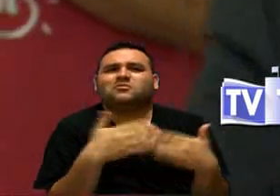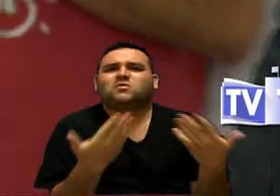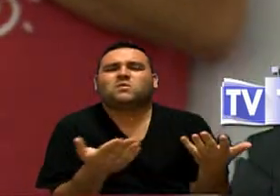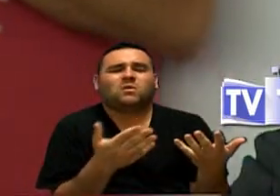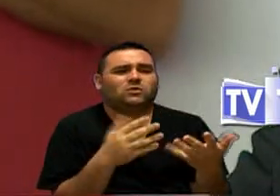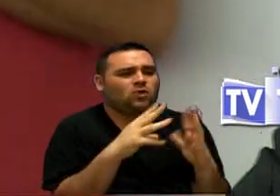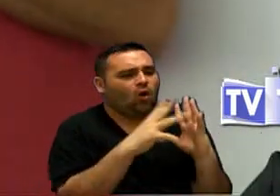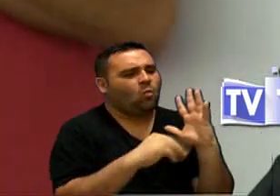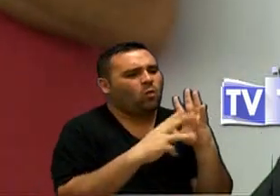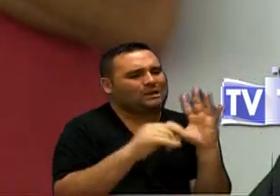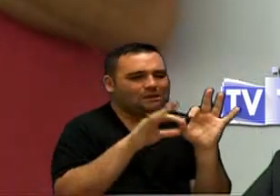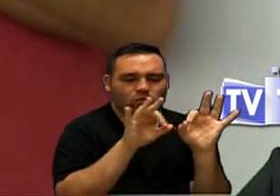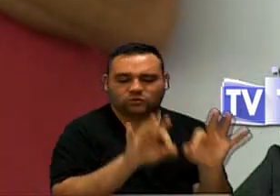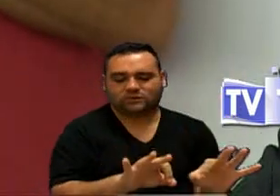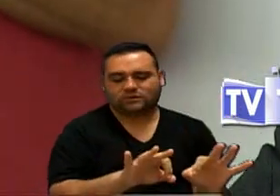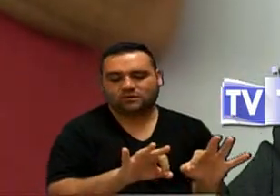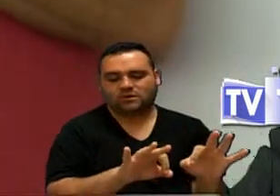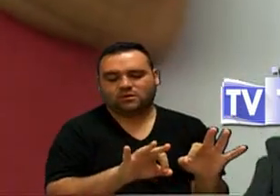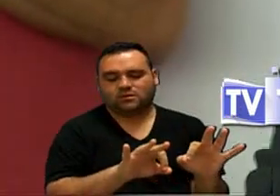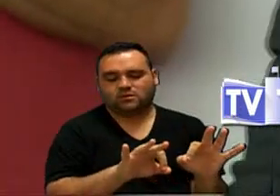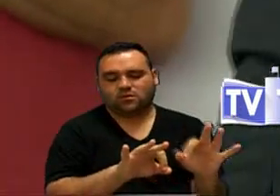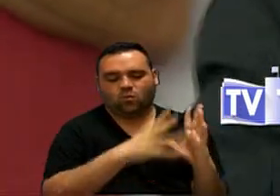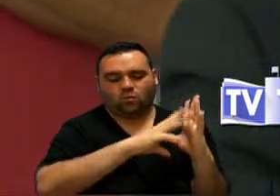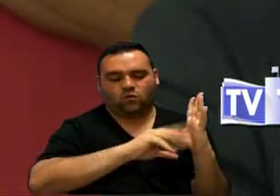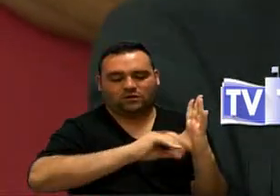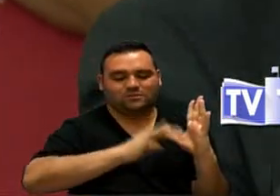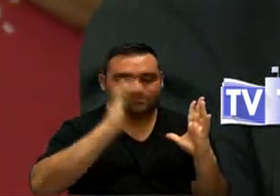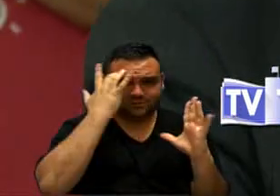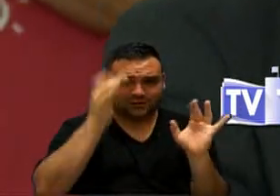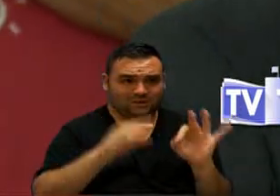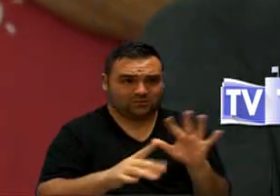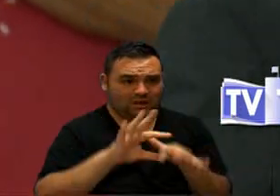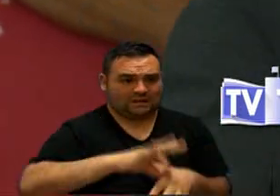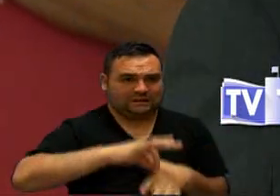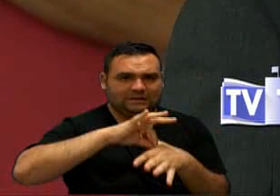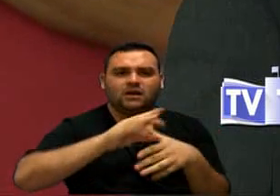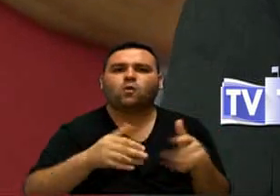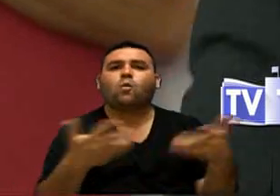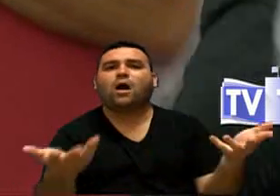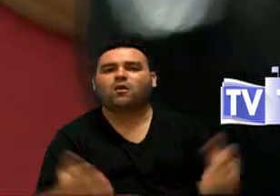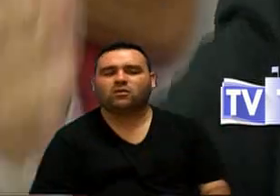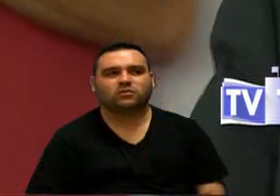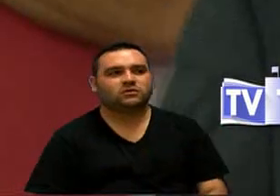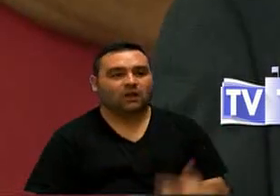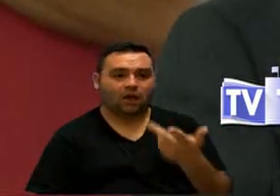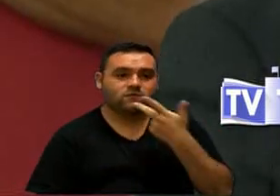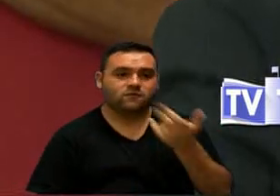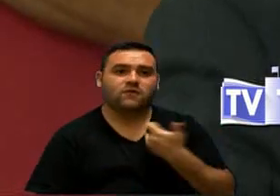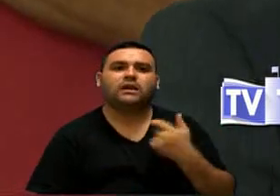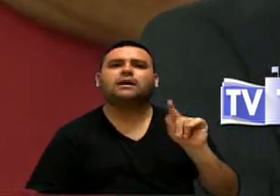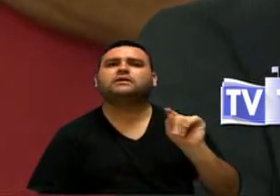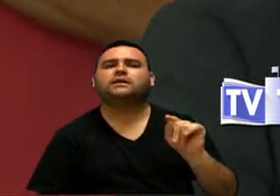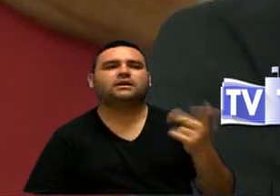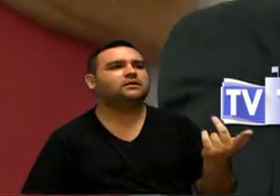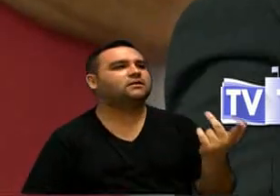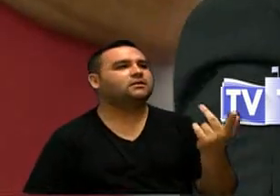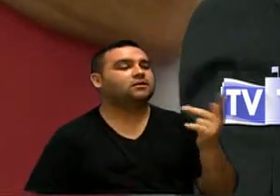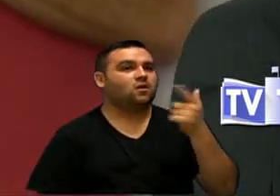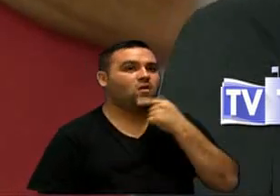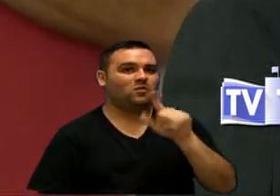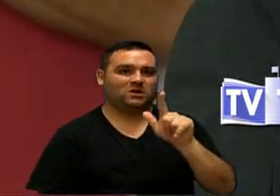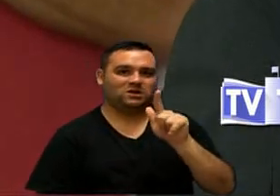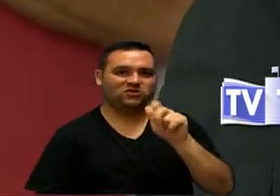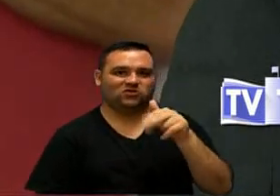é o modelo exato, o modelo razoável de líder do prefeito? Me dê um exemplo, quem que é? Poderia o